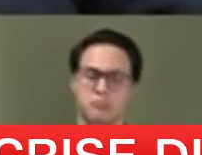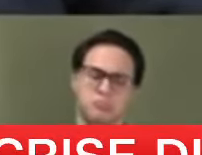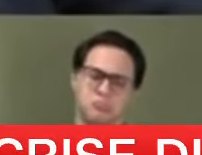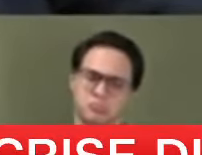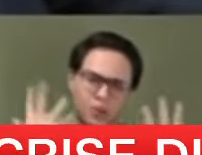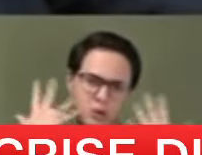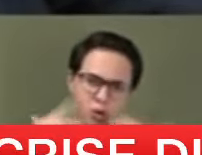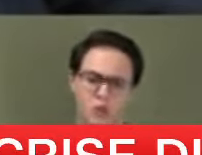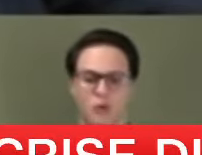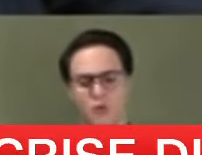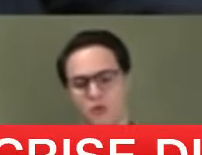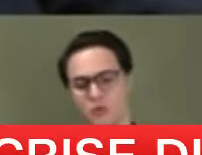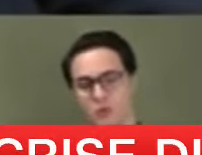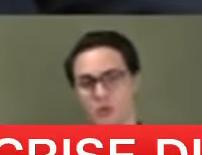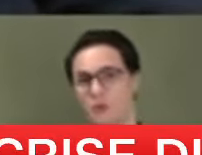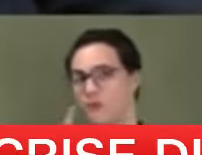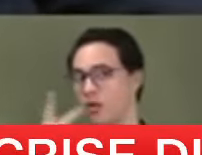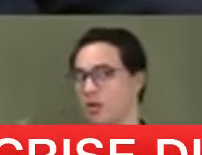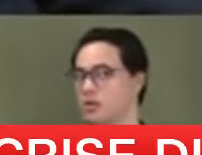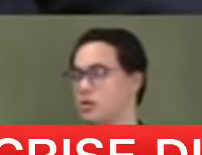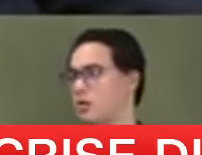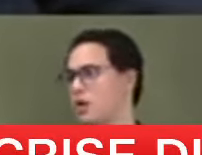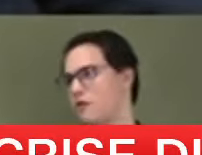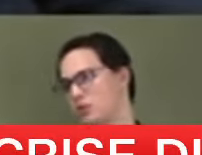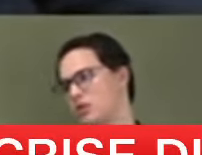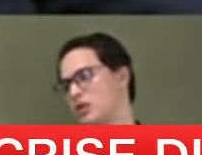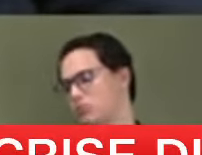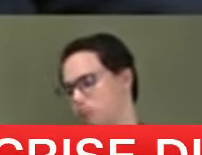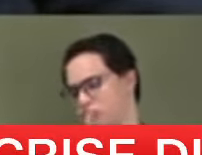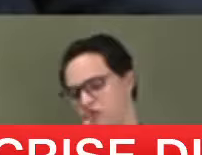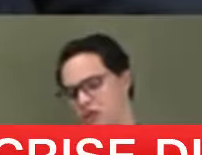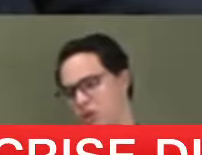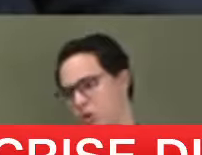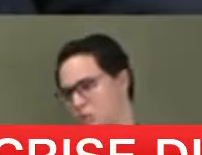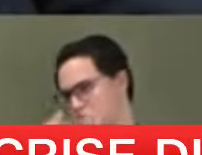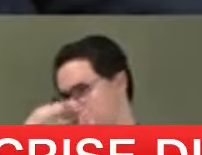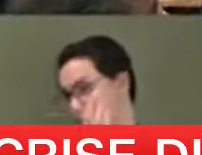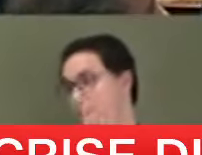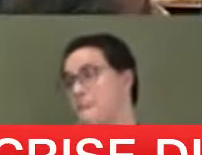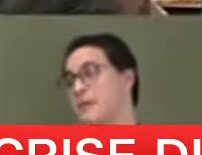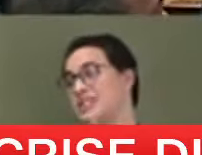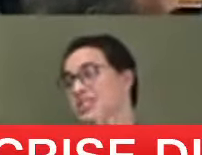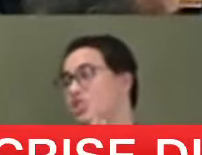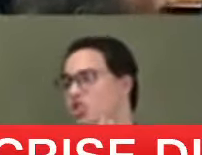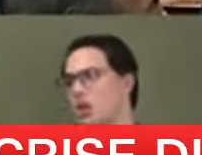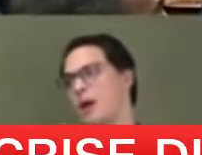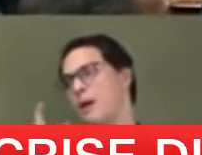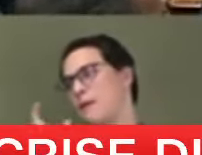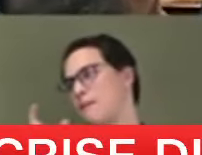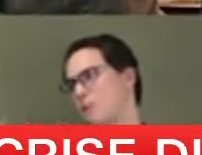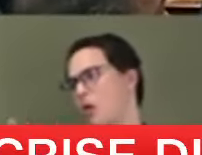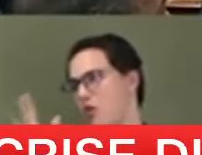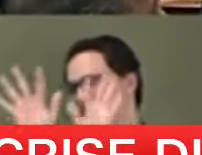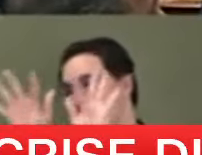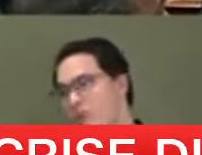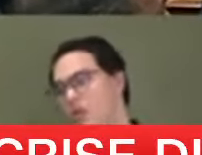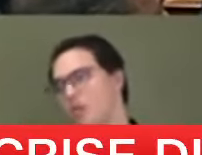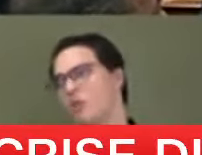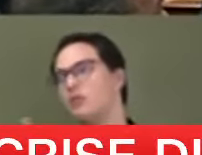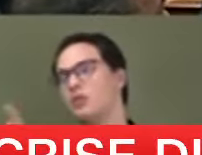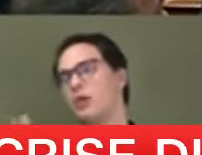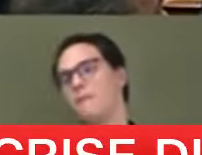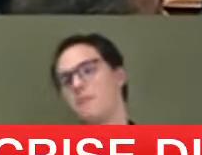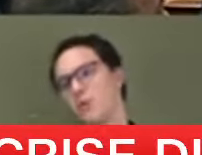naturalidade de ontem visitá-lo e dizer: não tiro uma palavra do que Vossa Excelência disse, a não ser o final, que na